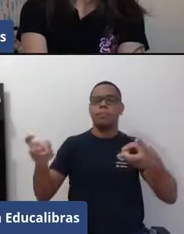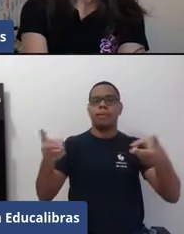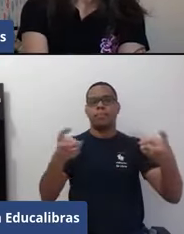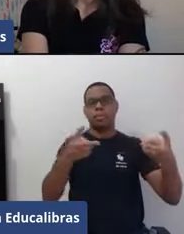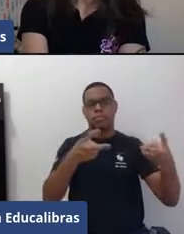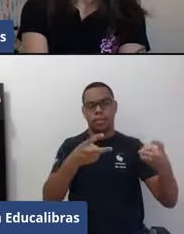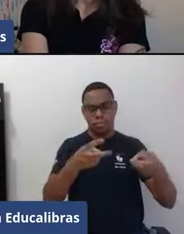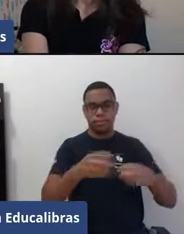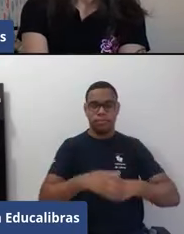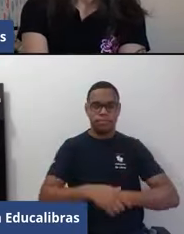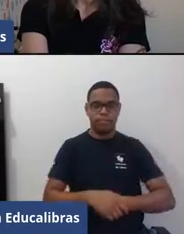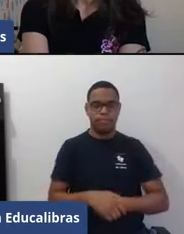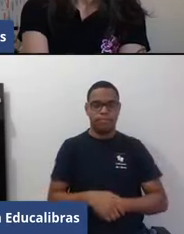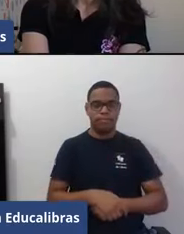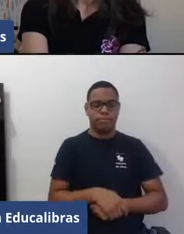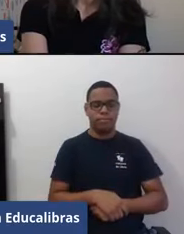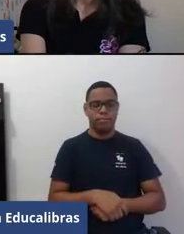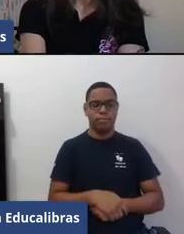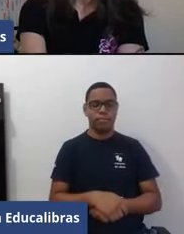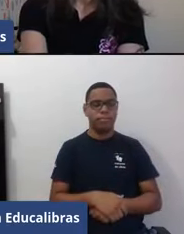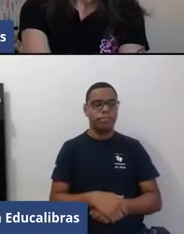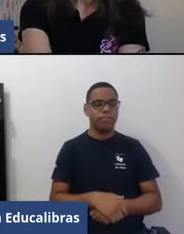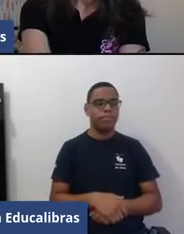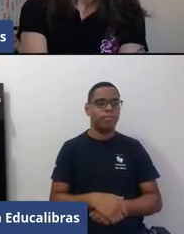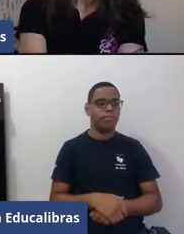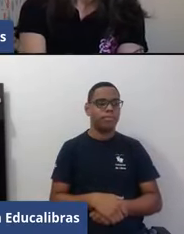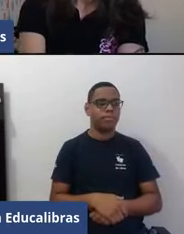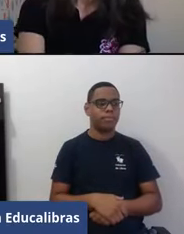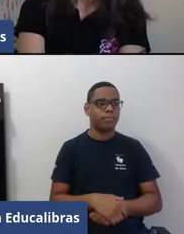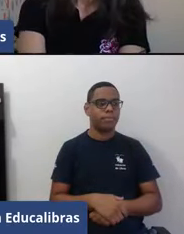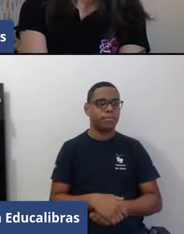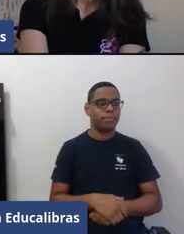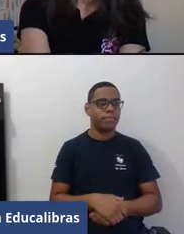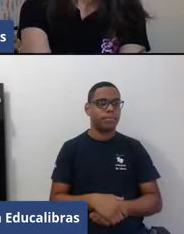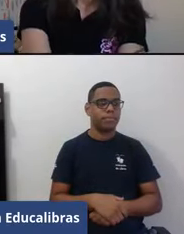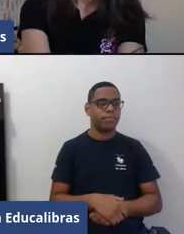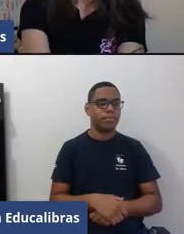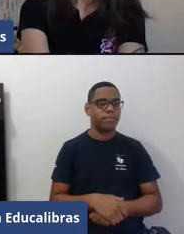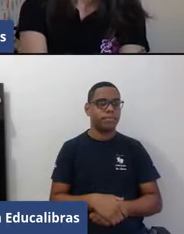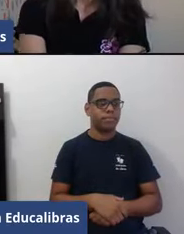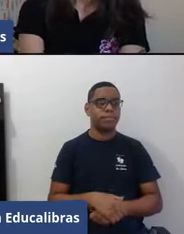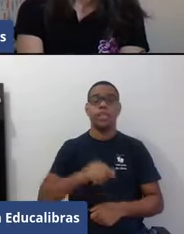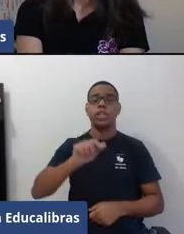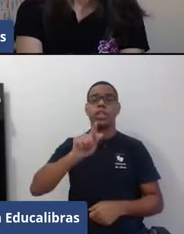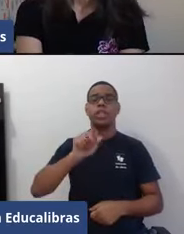Secretaria. Boa. Gersonita, esses anos todos, né, o que você viu